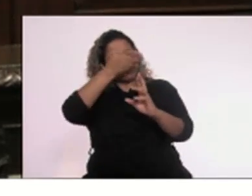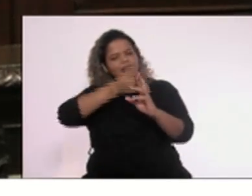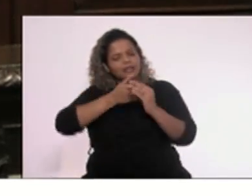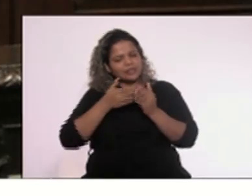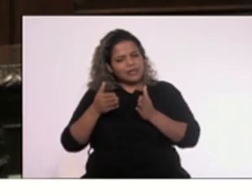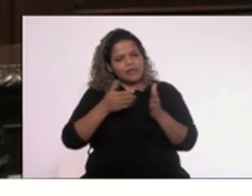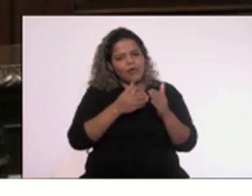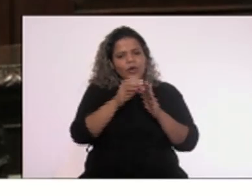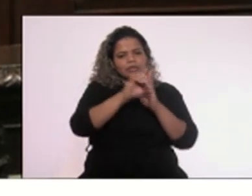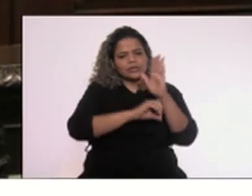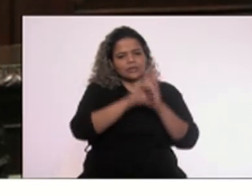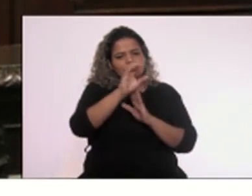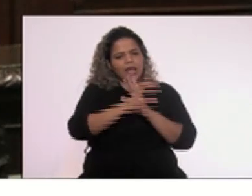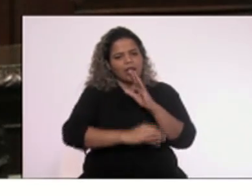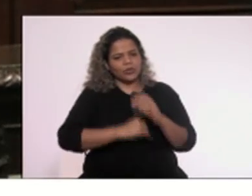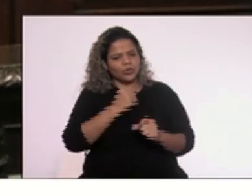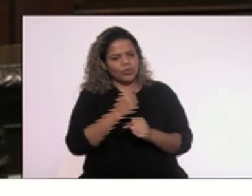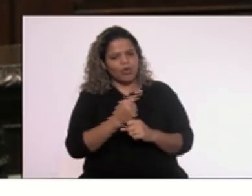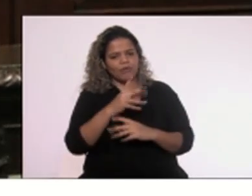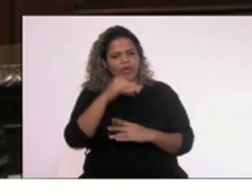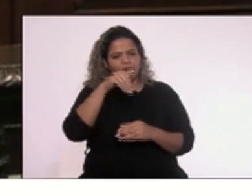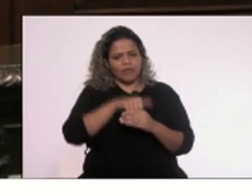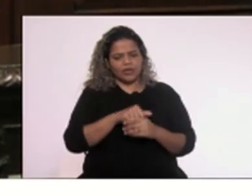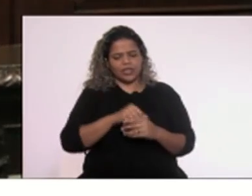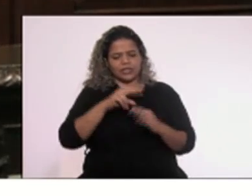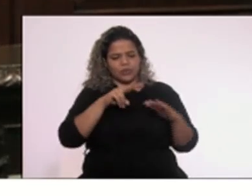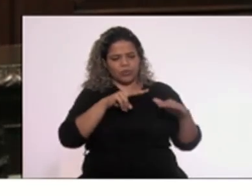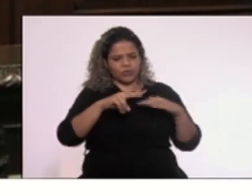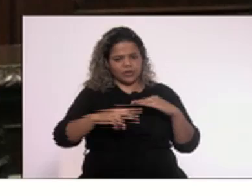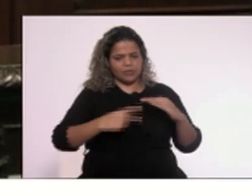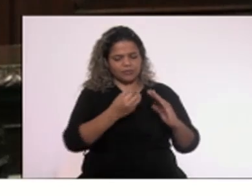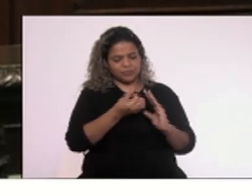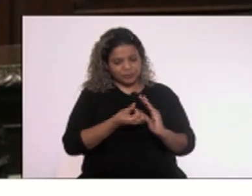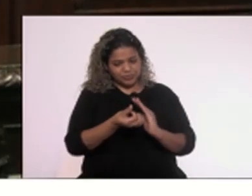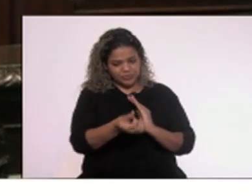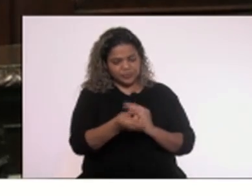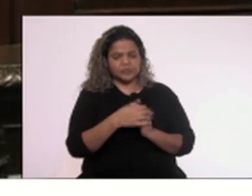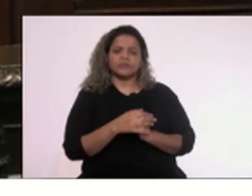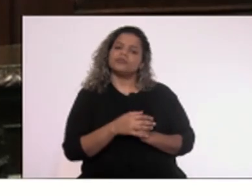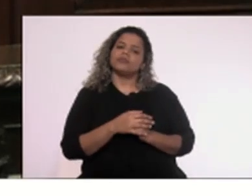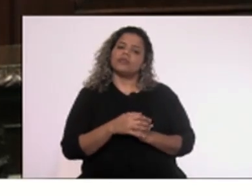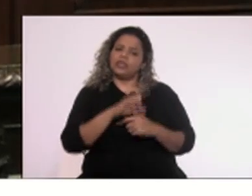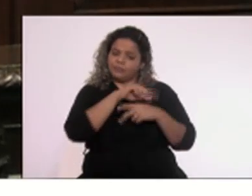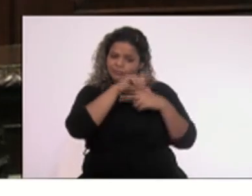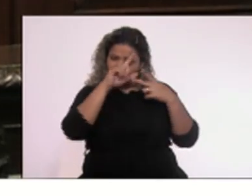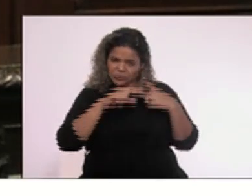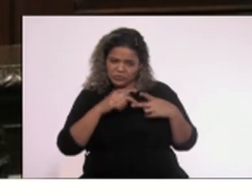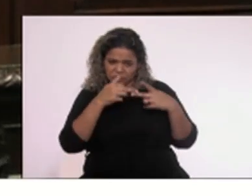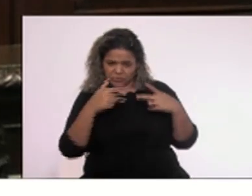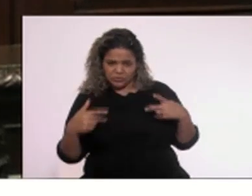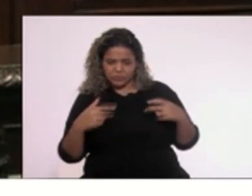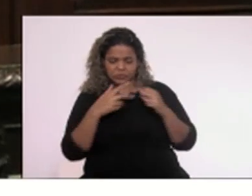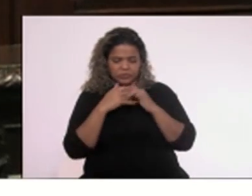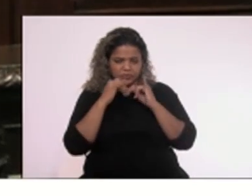à lei orçamentária anual que será votada no segundo semestre deste ano. Segundo ponto que quero registrar